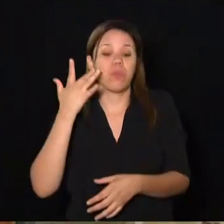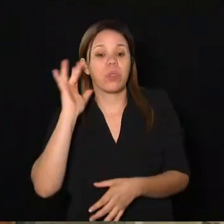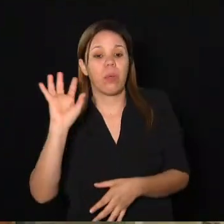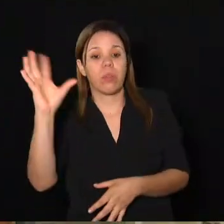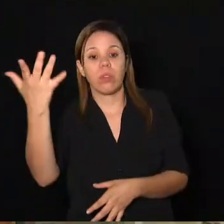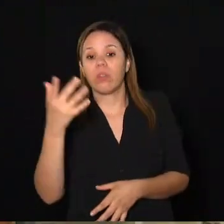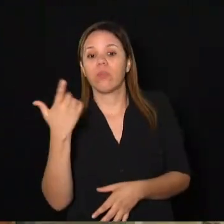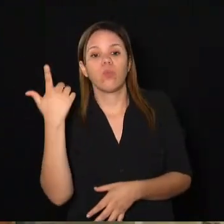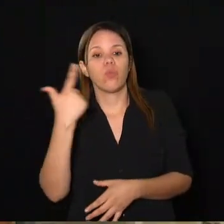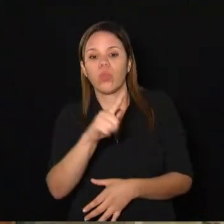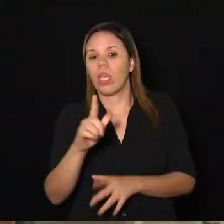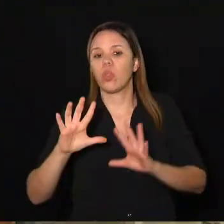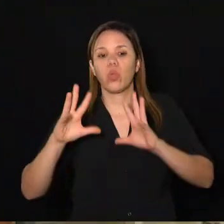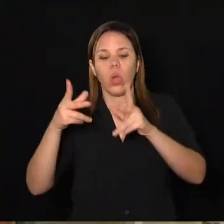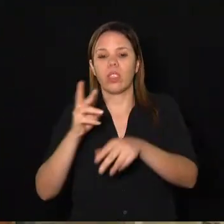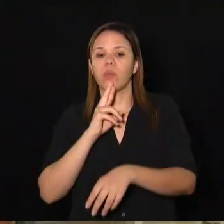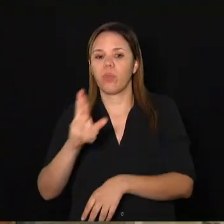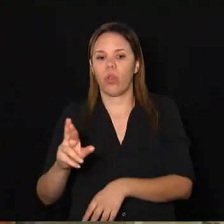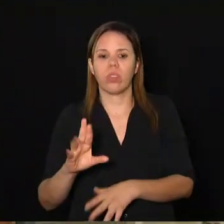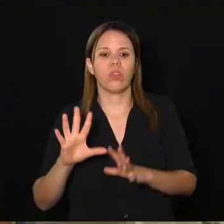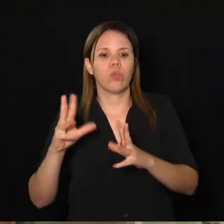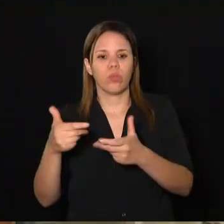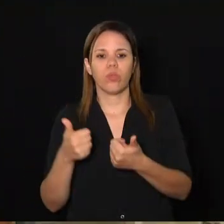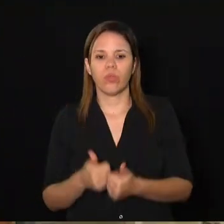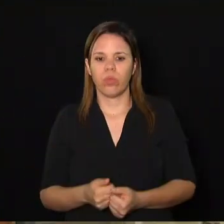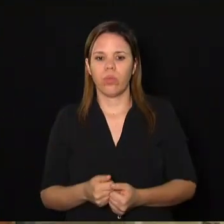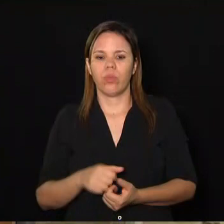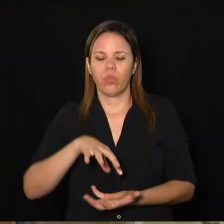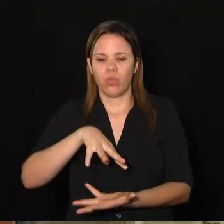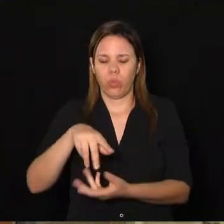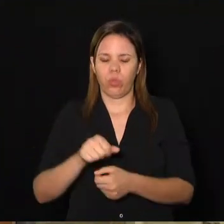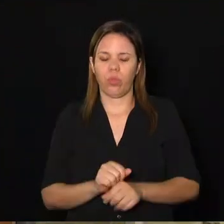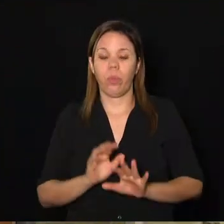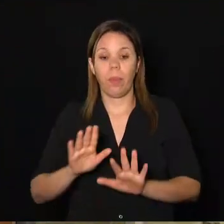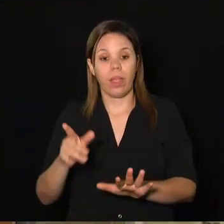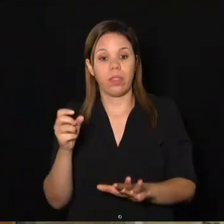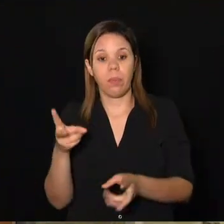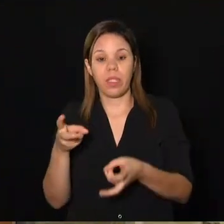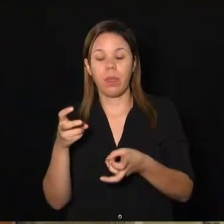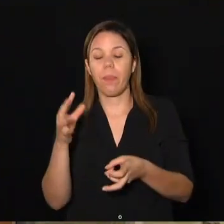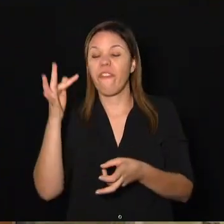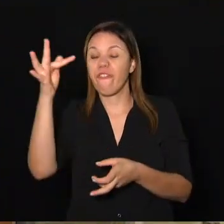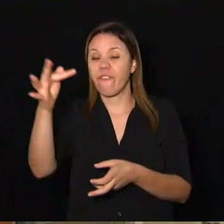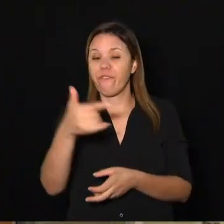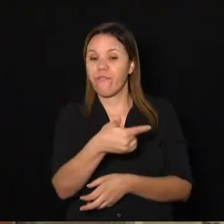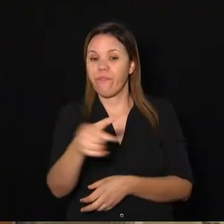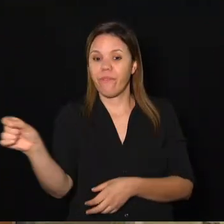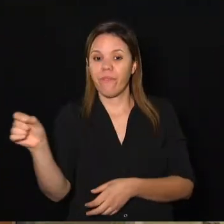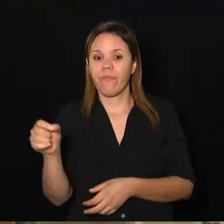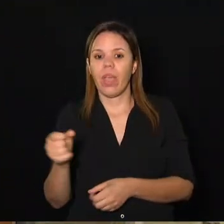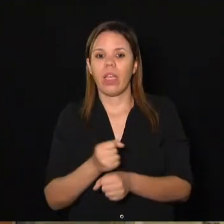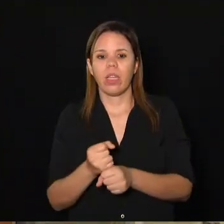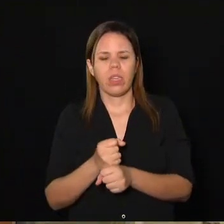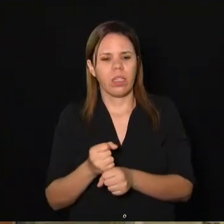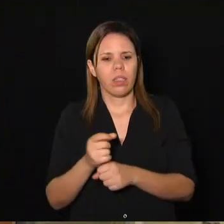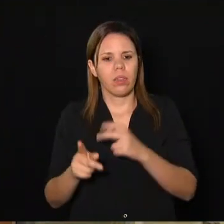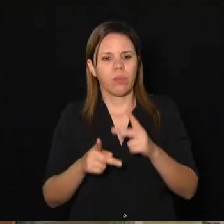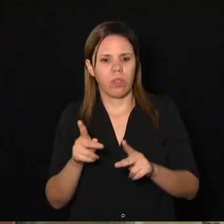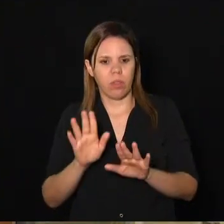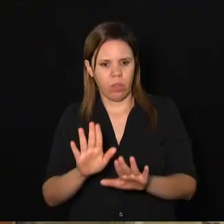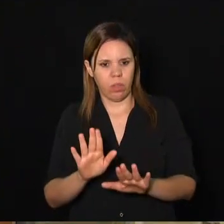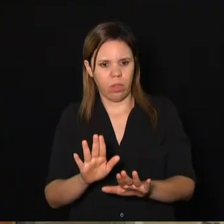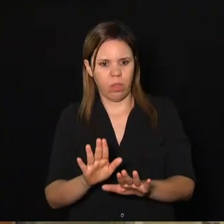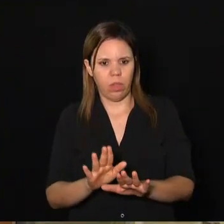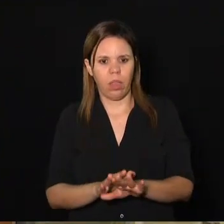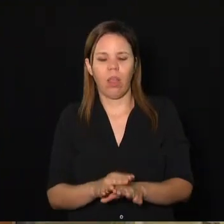a não tem todas as respostas no mundo mas se a gente olhar no futuro perdão 100 anos na frente desculpa errei gente eu posso errar